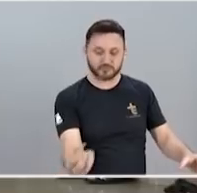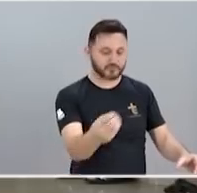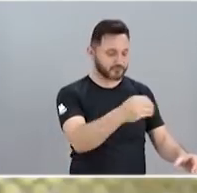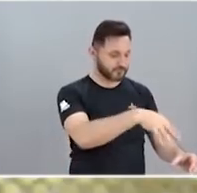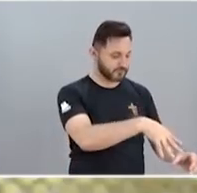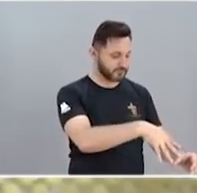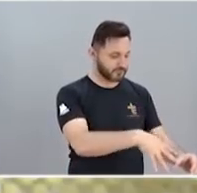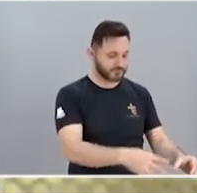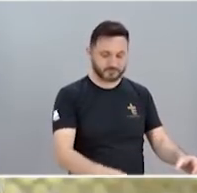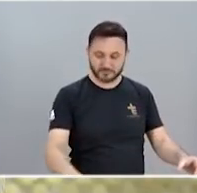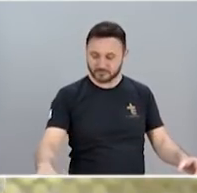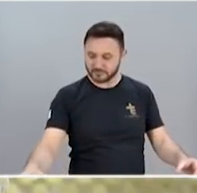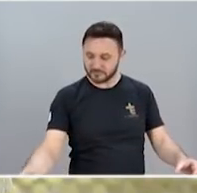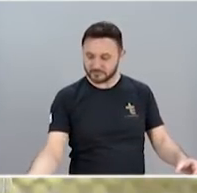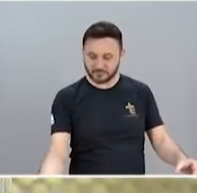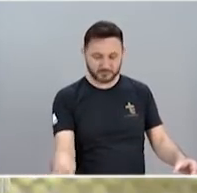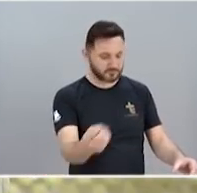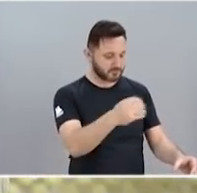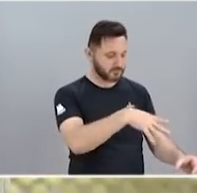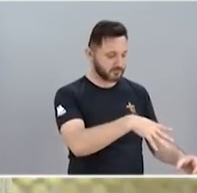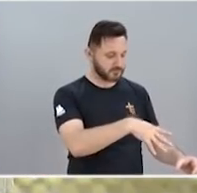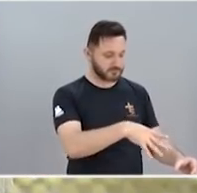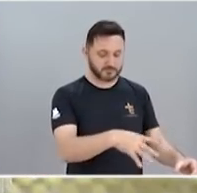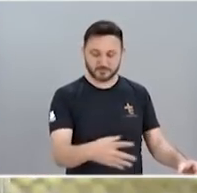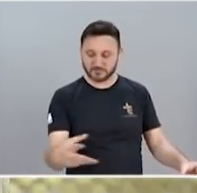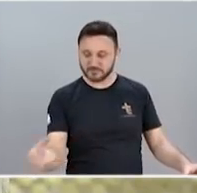Agostinho, homem sabido,